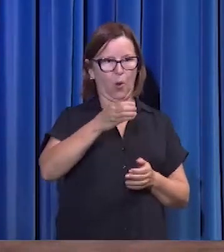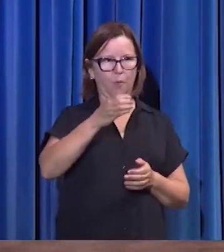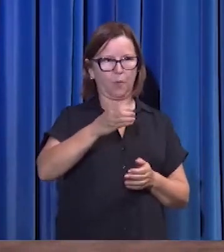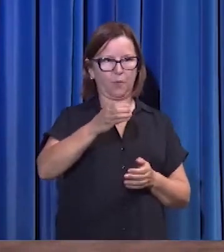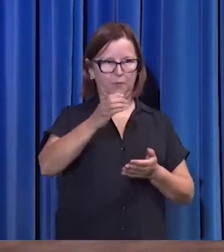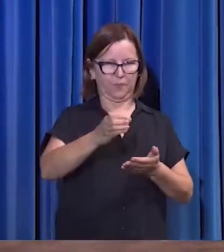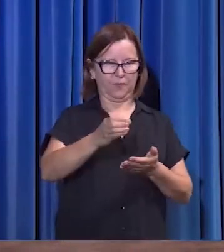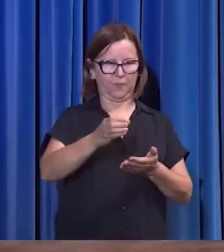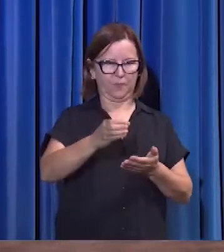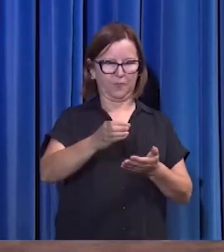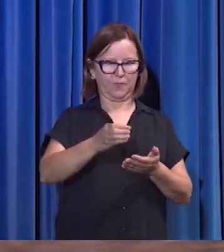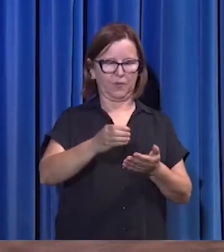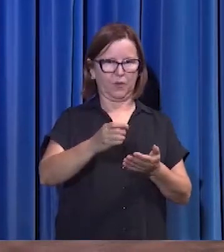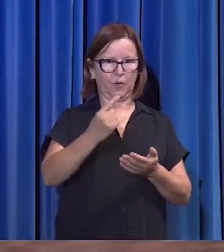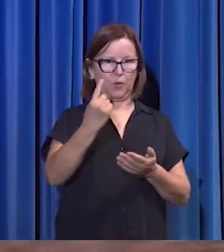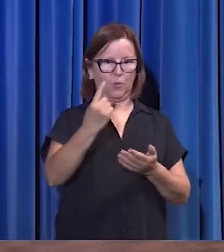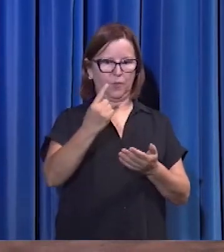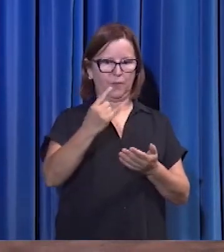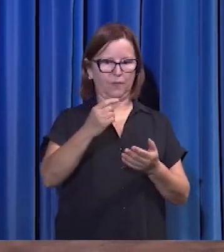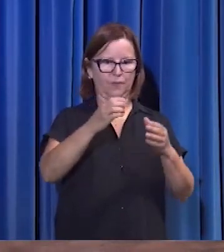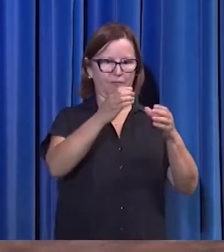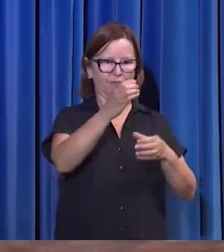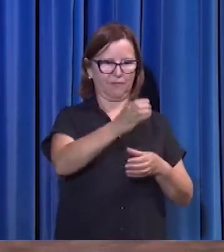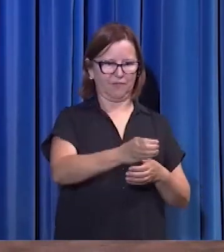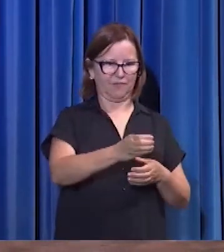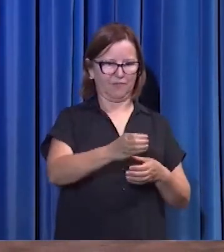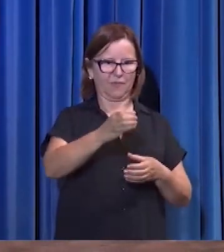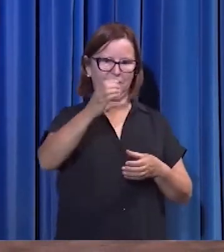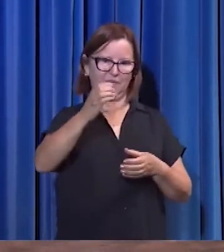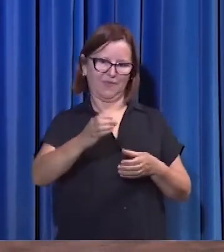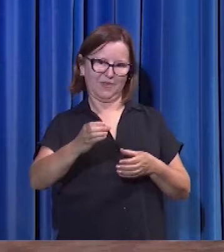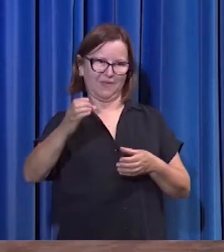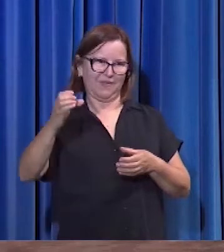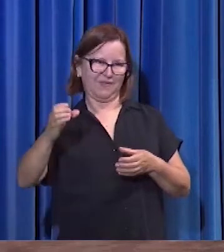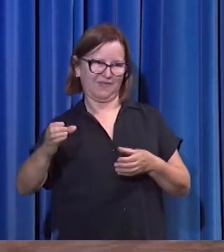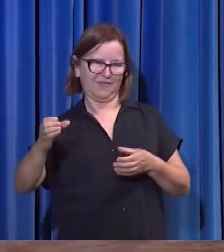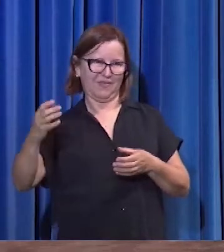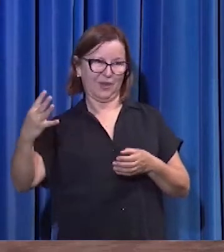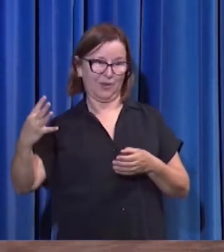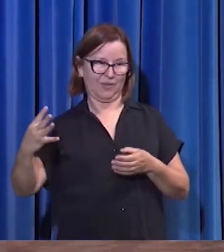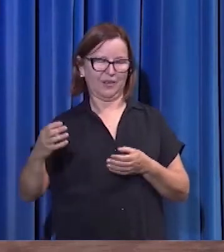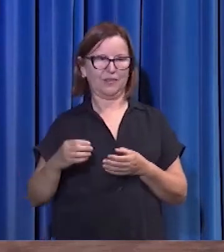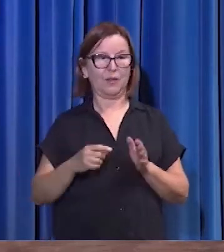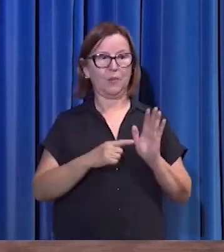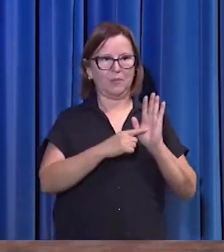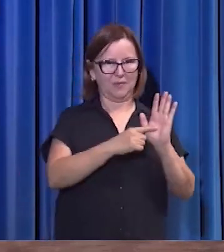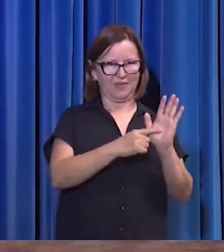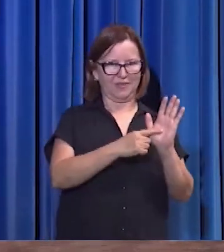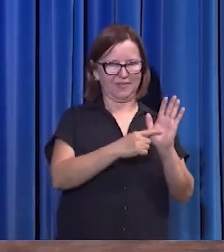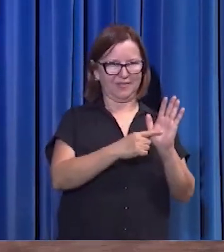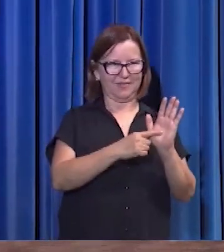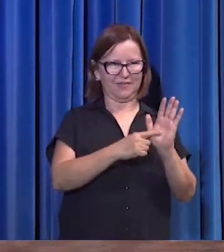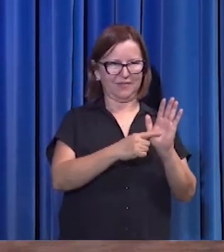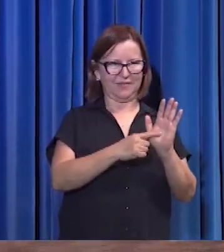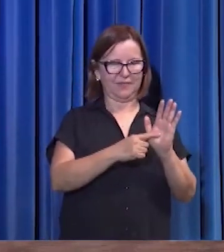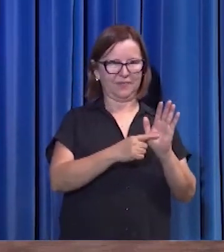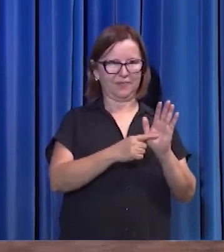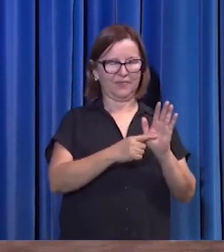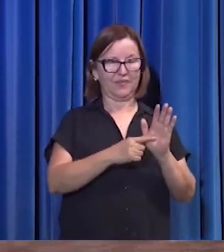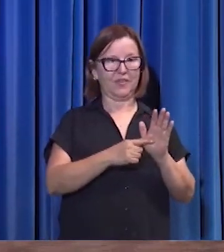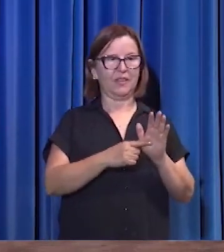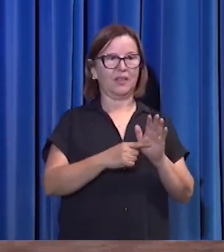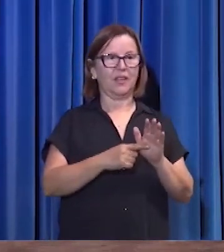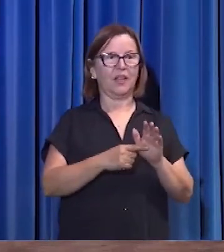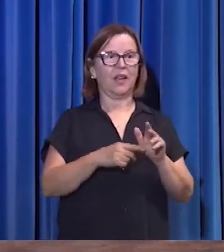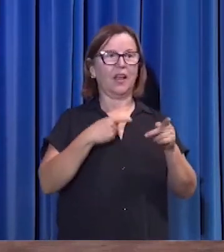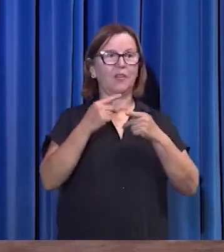2 copos, 3 copos, 4 copos. Eu mostro o concreto e